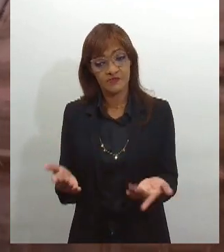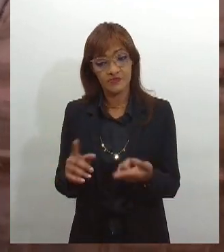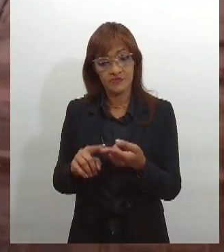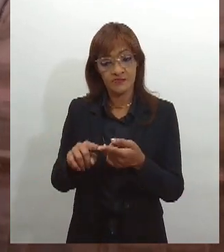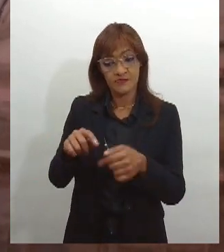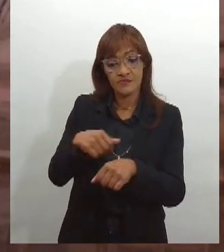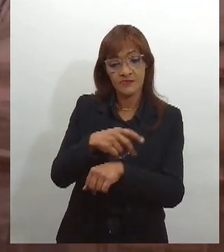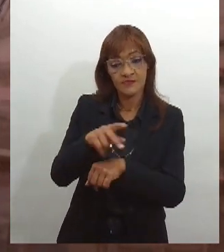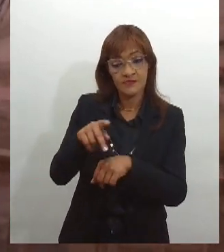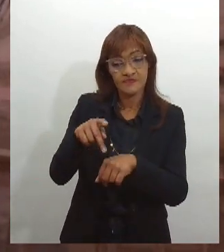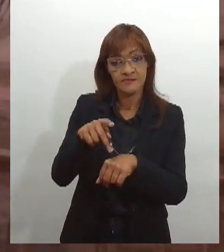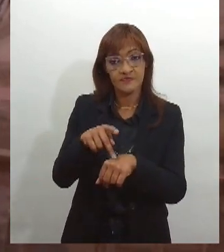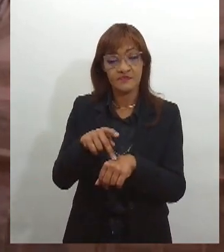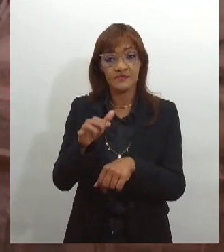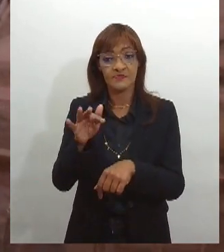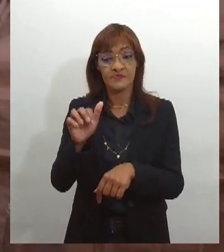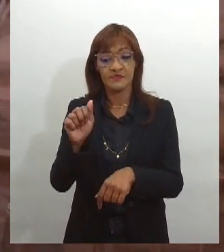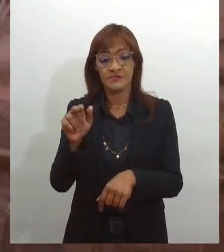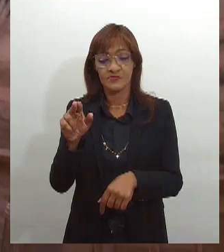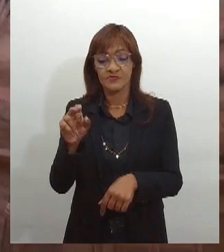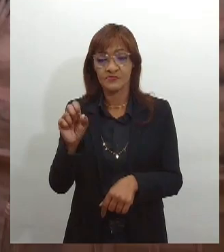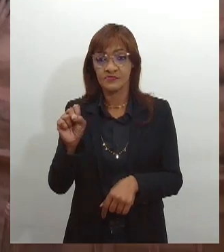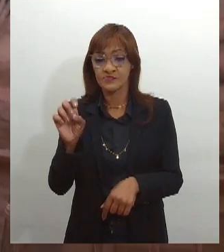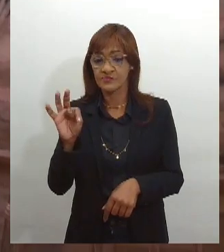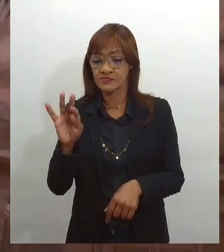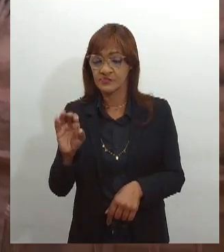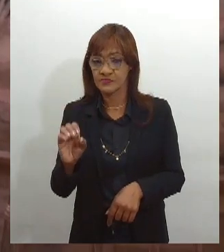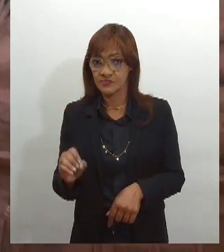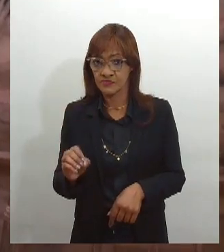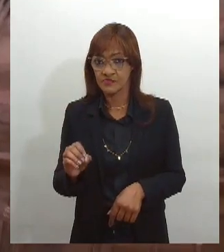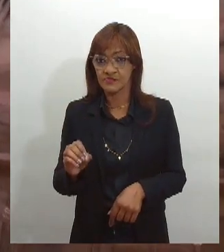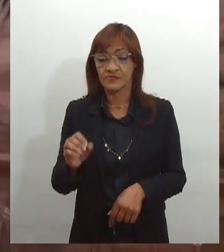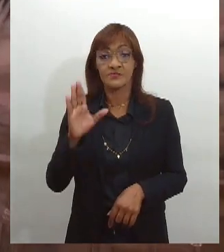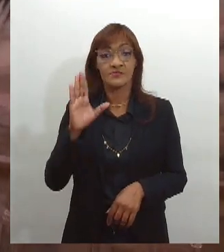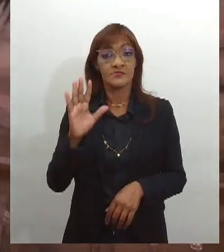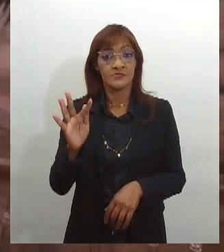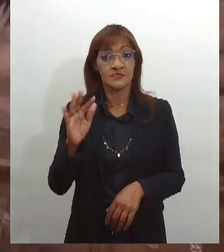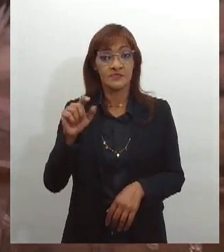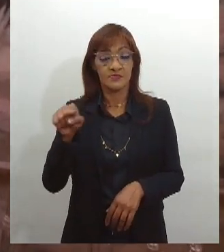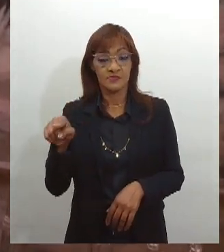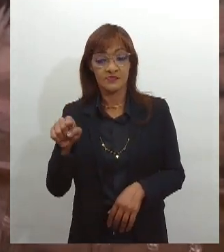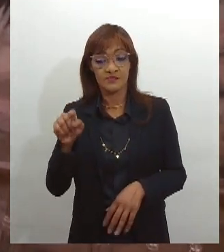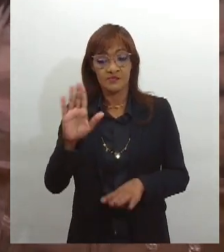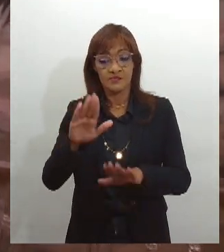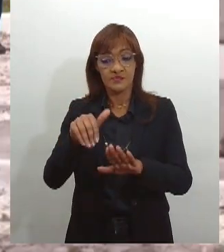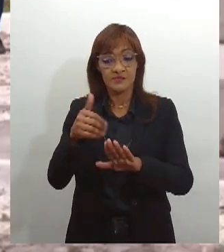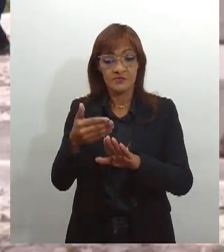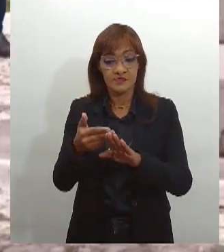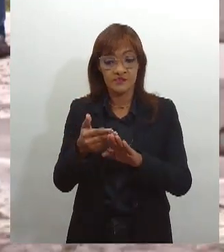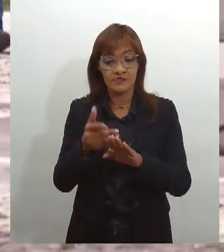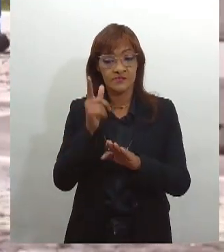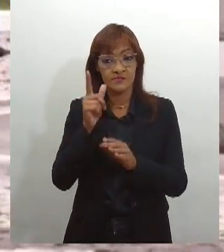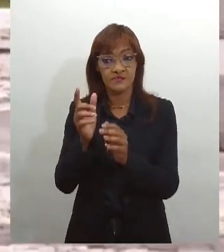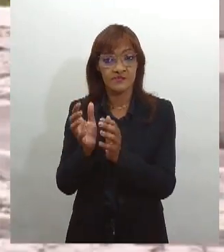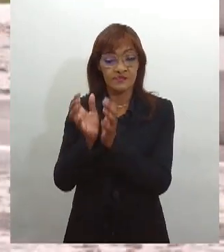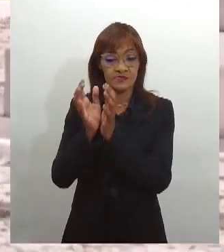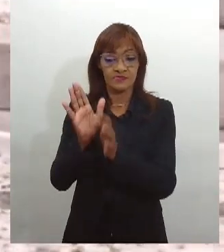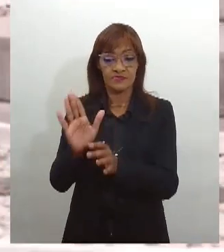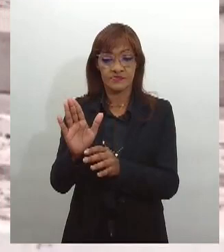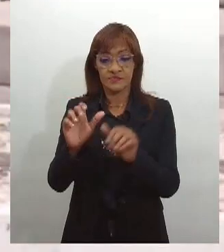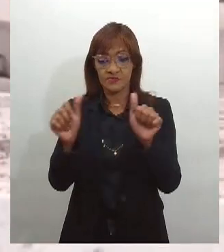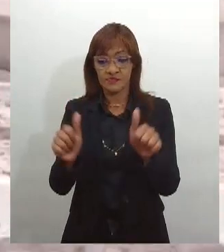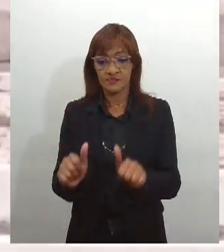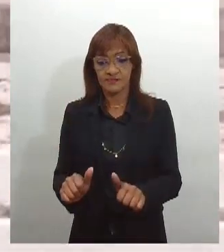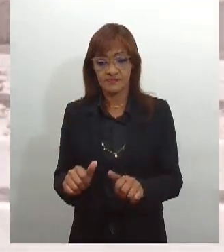foi denominada de vários outros títulos, até chegar a receber o memorial, né, de Fausto Cardoso. Sob olhares